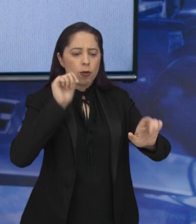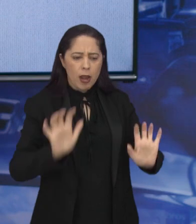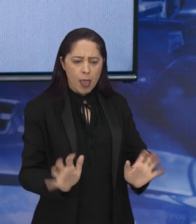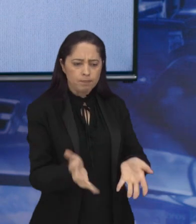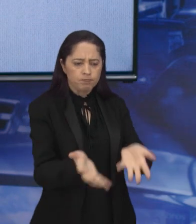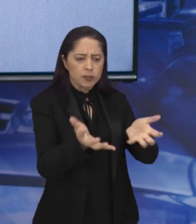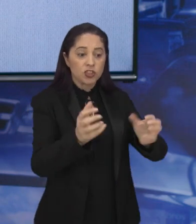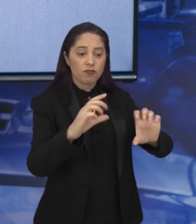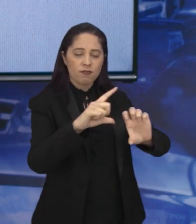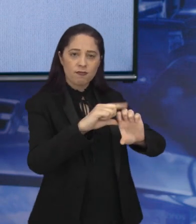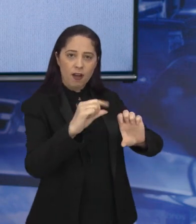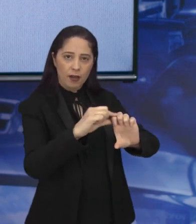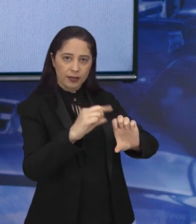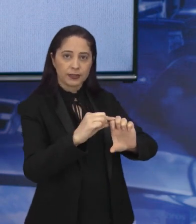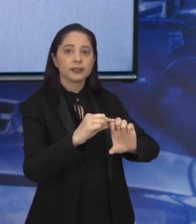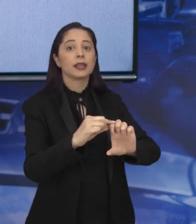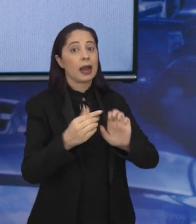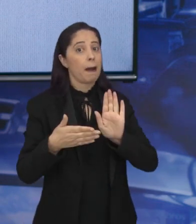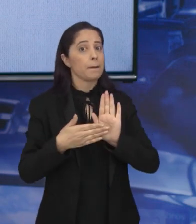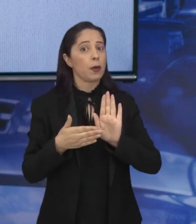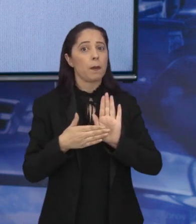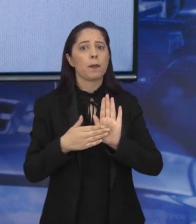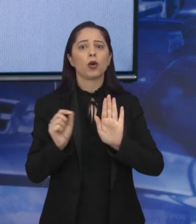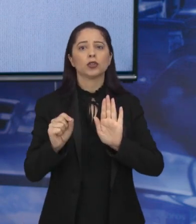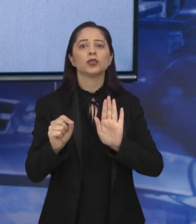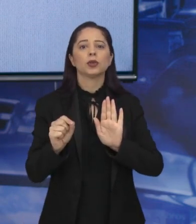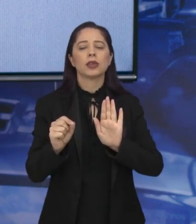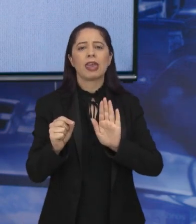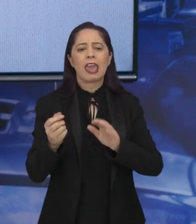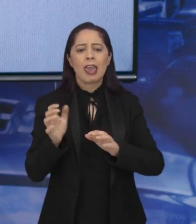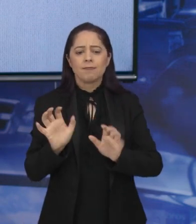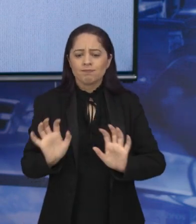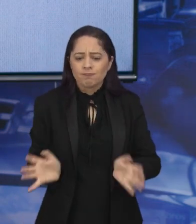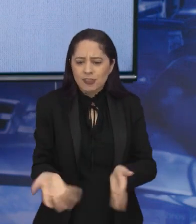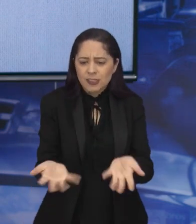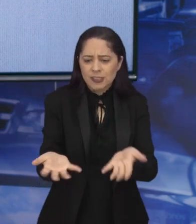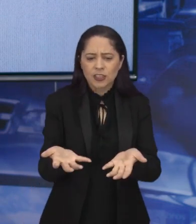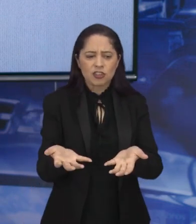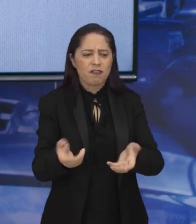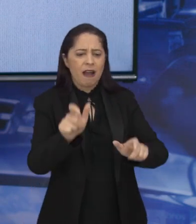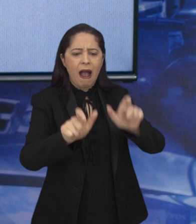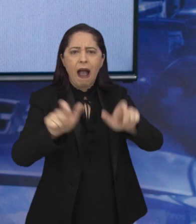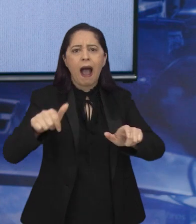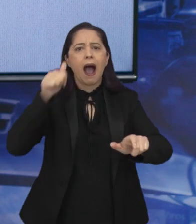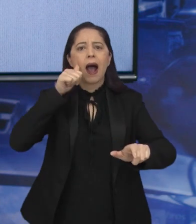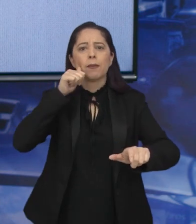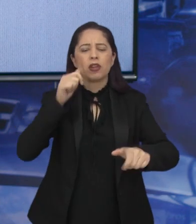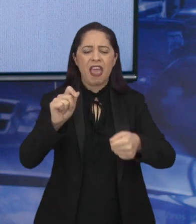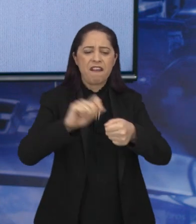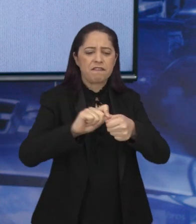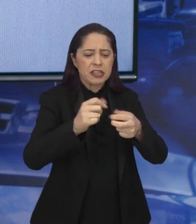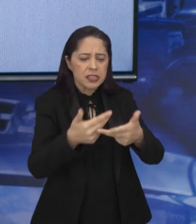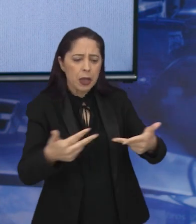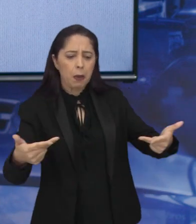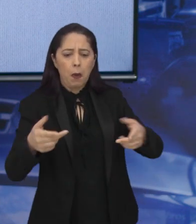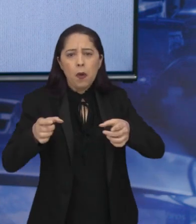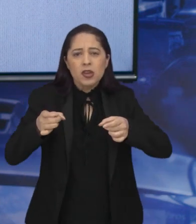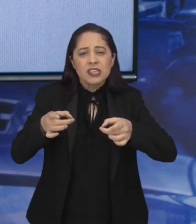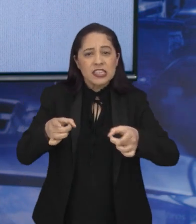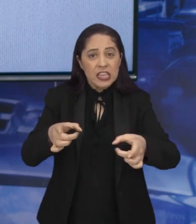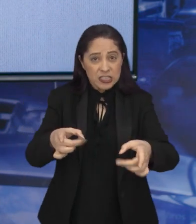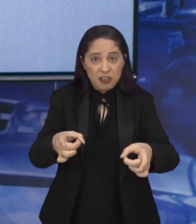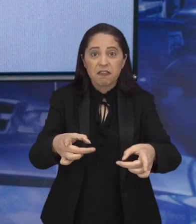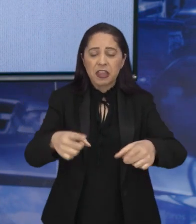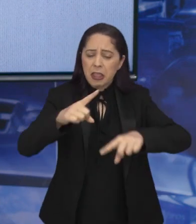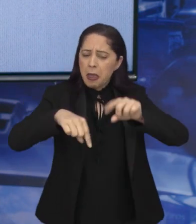empreendedorismo feminino na cidade. A proposta é criar um programa municipal para estimular a criação de projetos produtivos e que